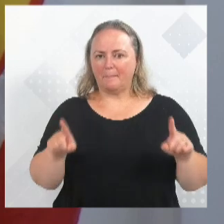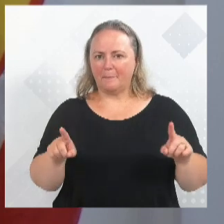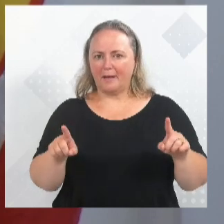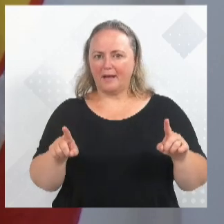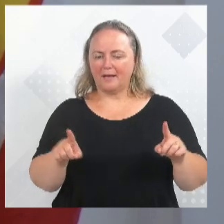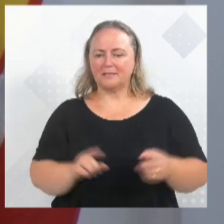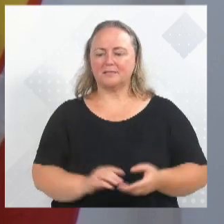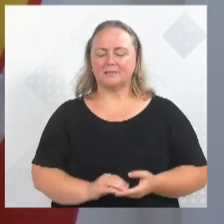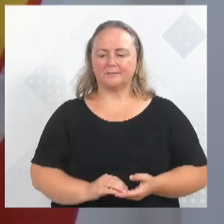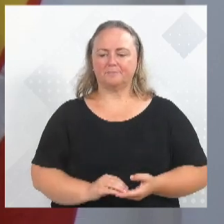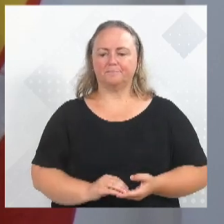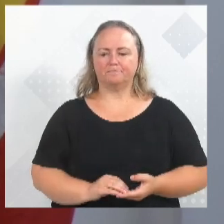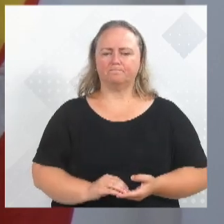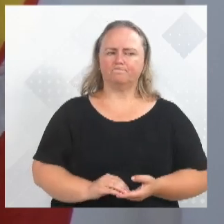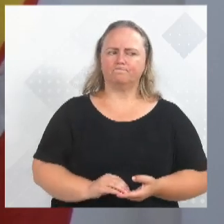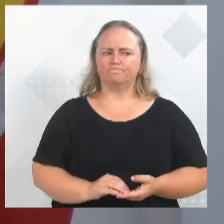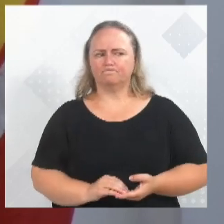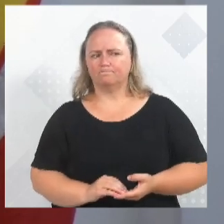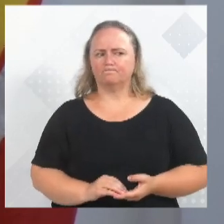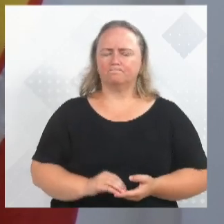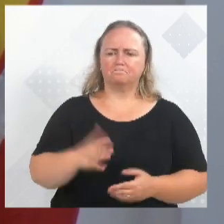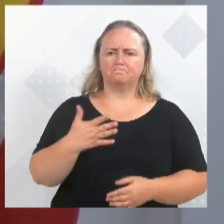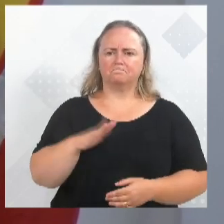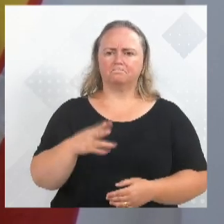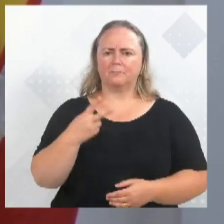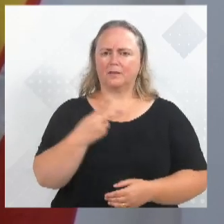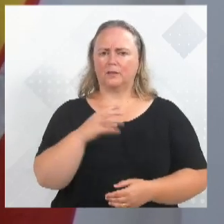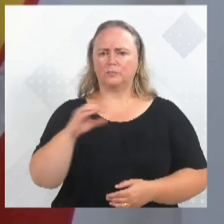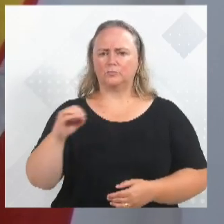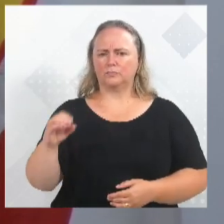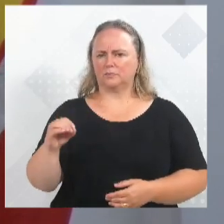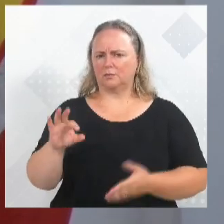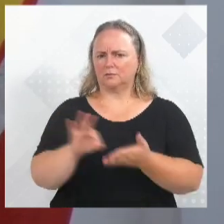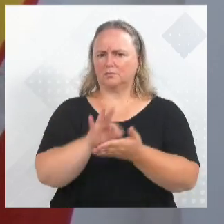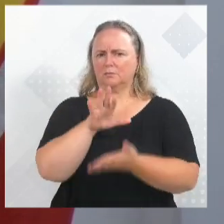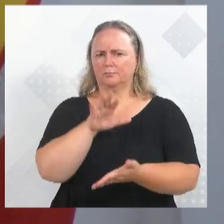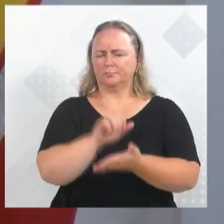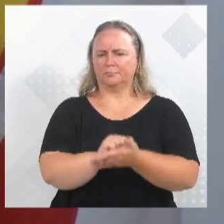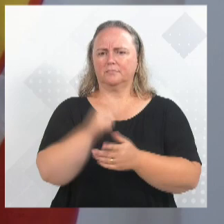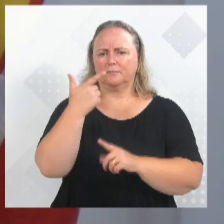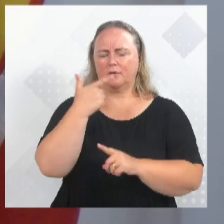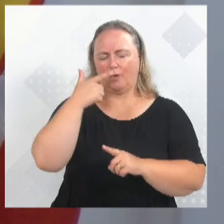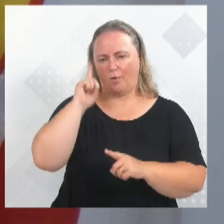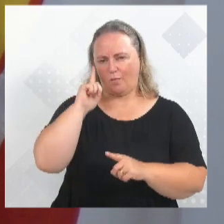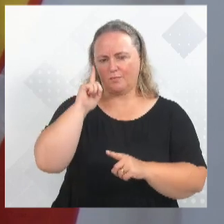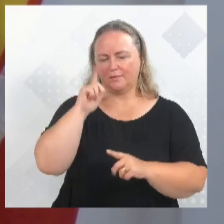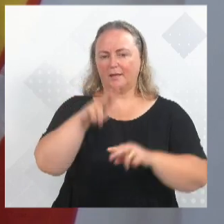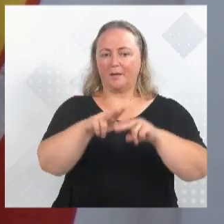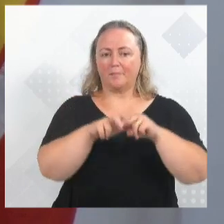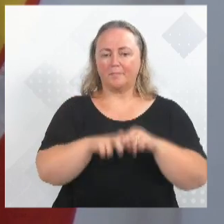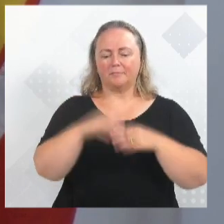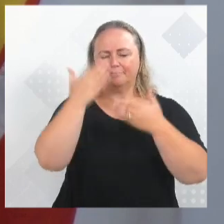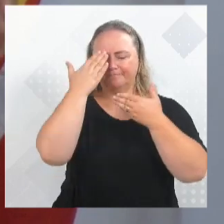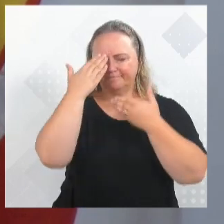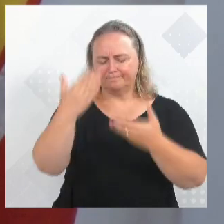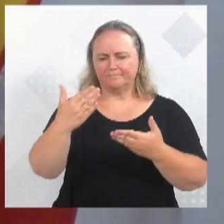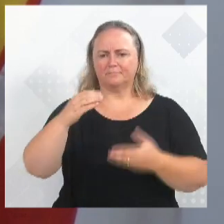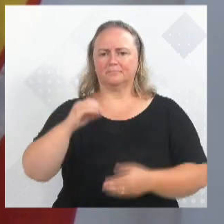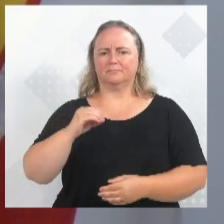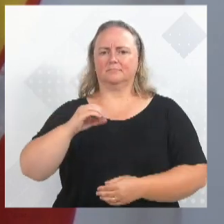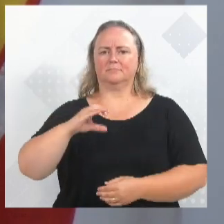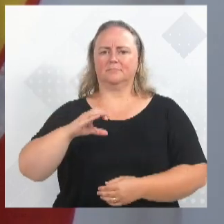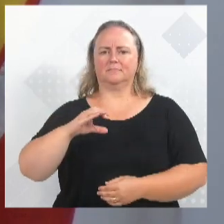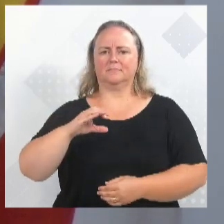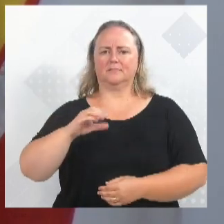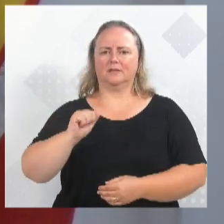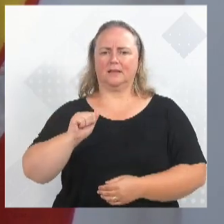quero aqui eu eu acredito que tinha mais de 200 pessoas ontem no evento Então mais uma vez agradecer o Carol que cedeu né